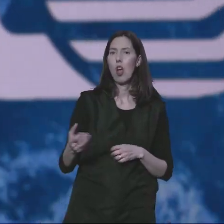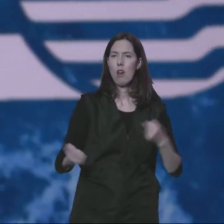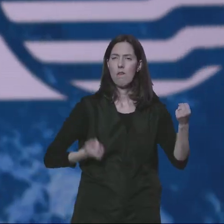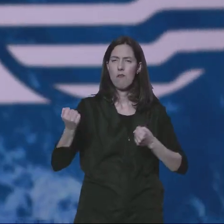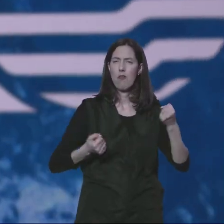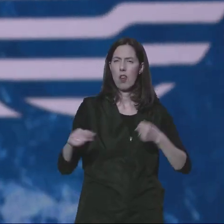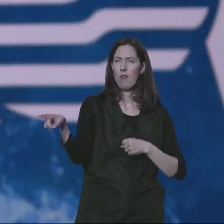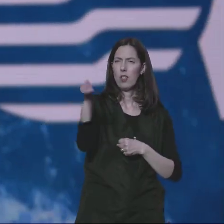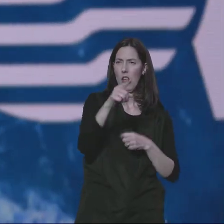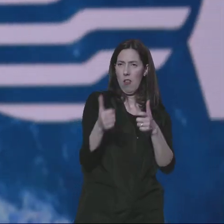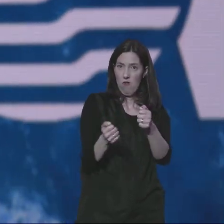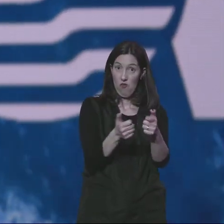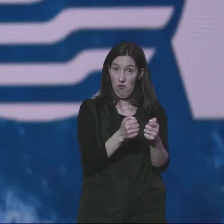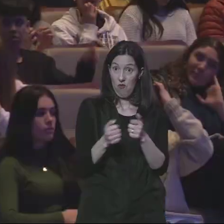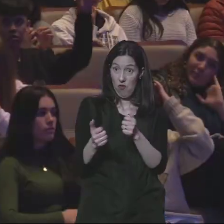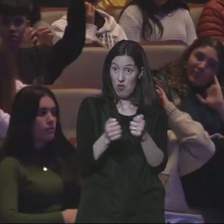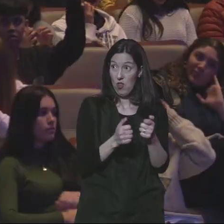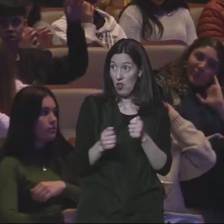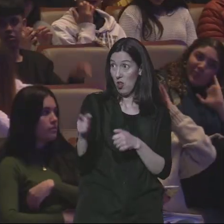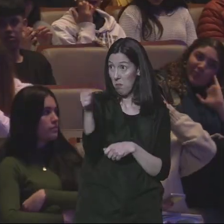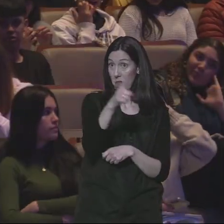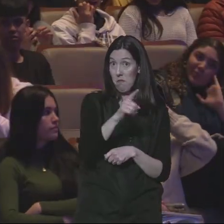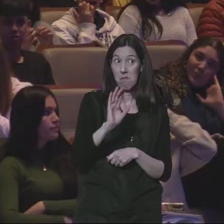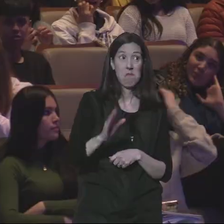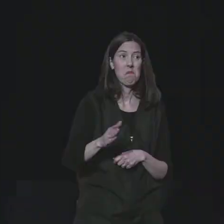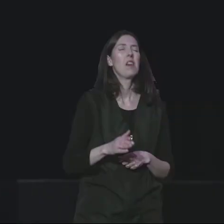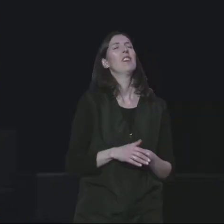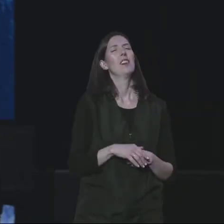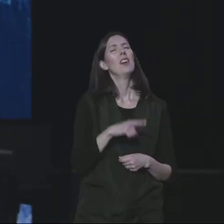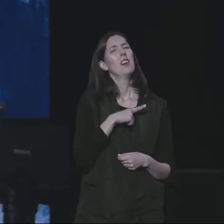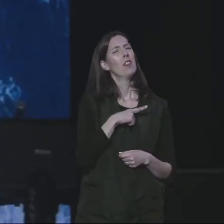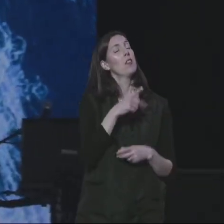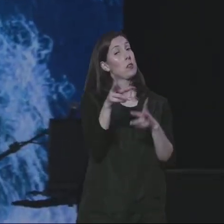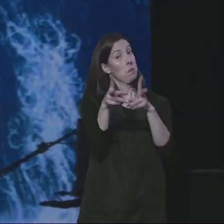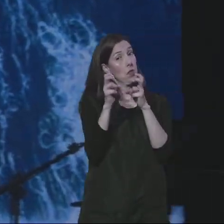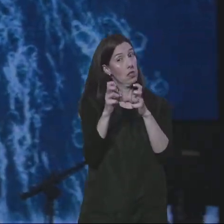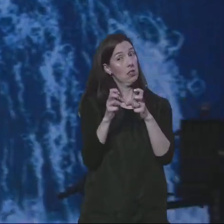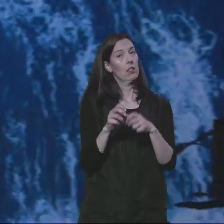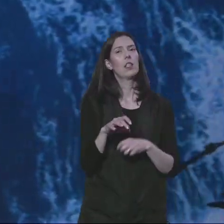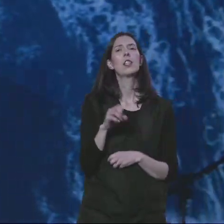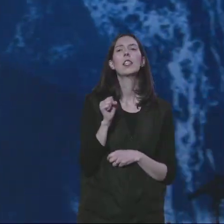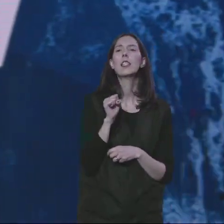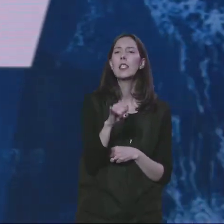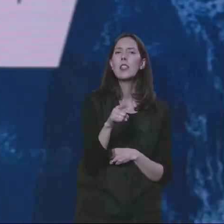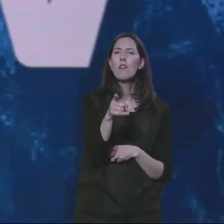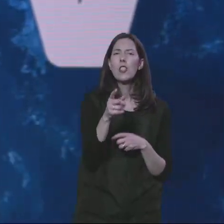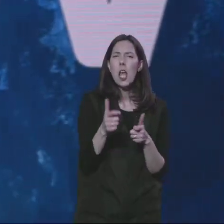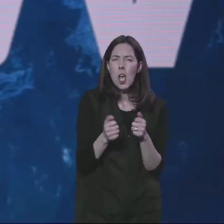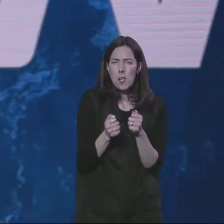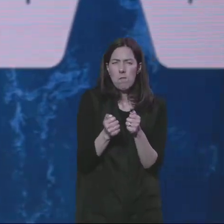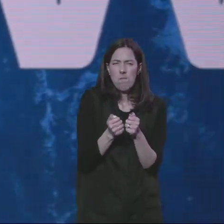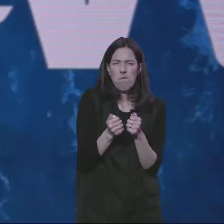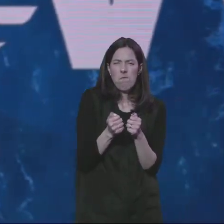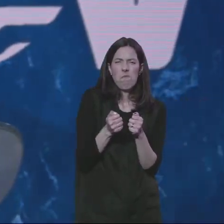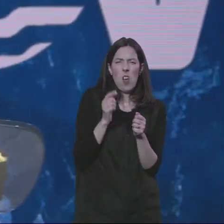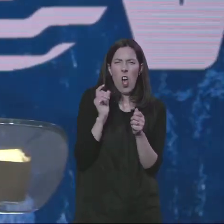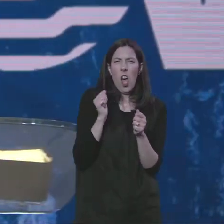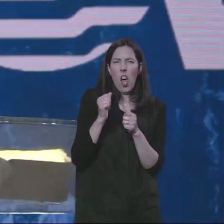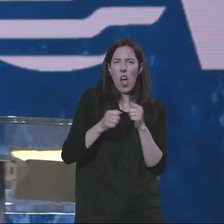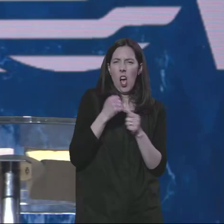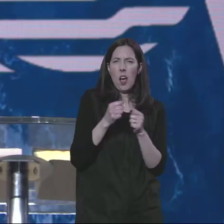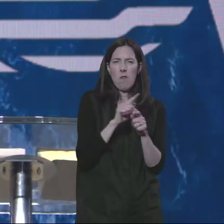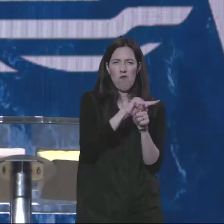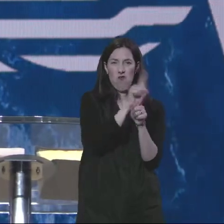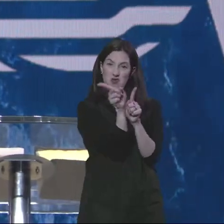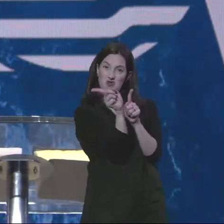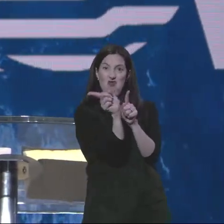joga videogame com jogo de corrida aí? É interessante, você pode perceber que quando você corre ali no joguinho se preocupando muito